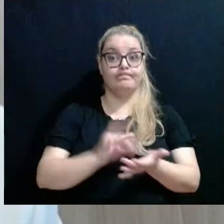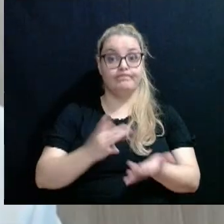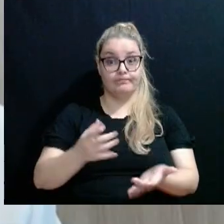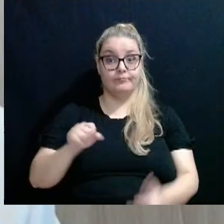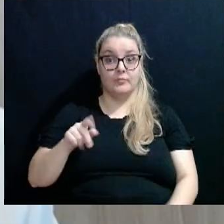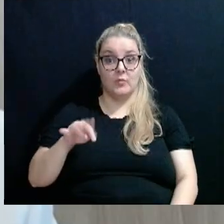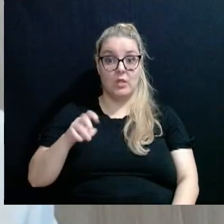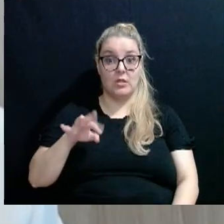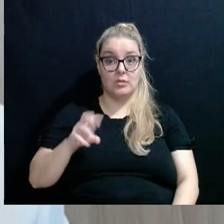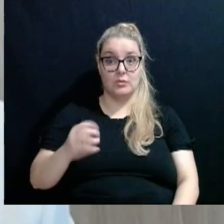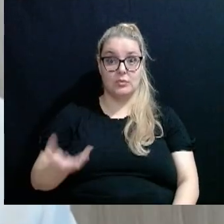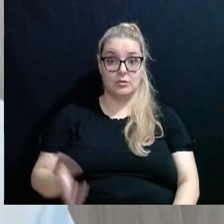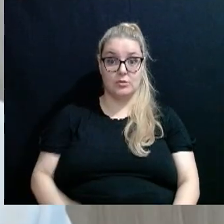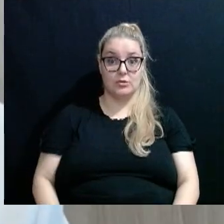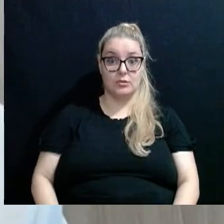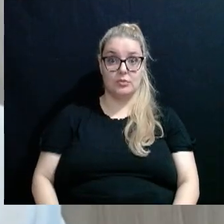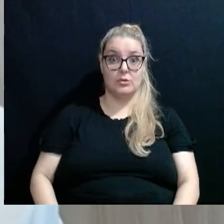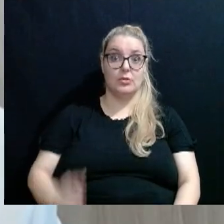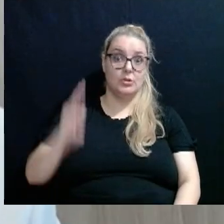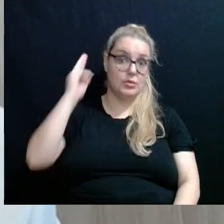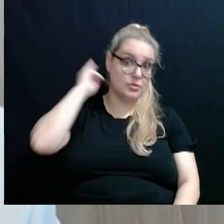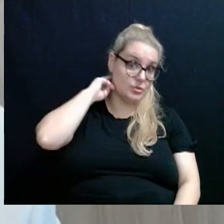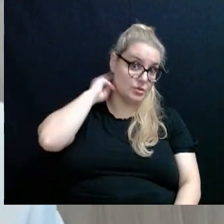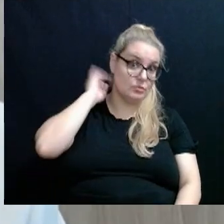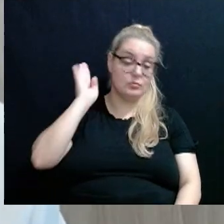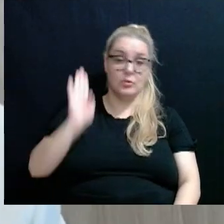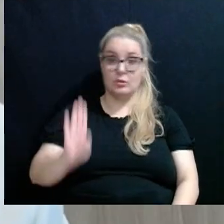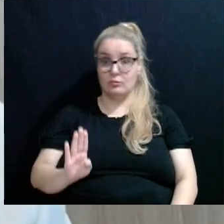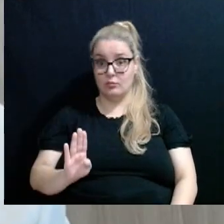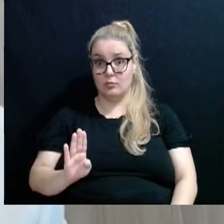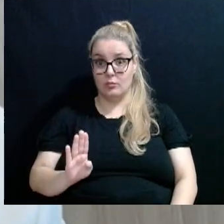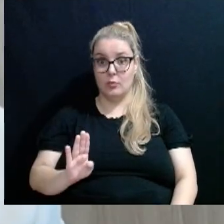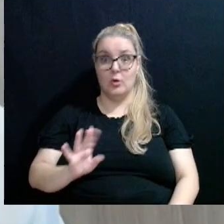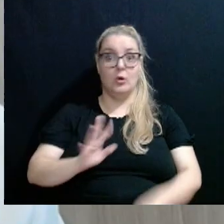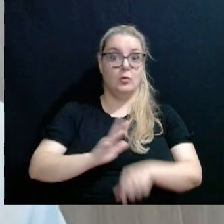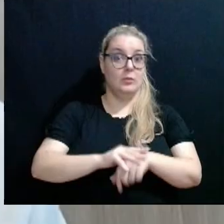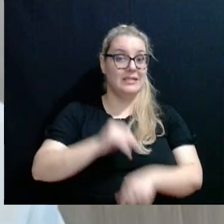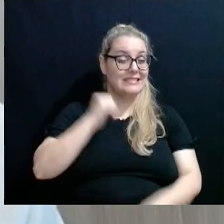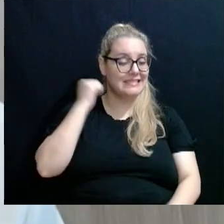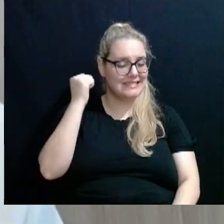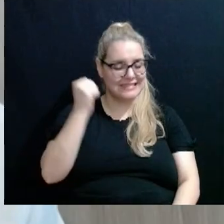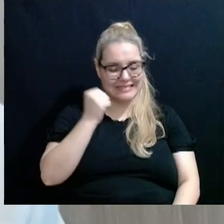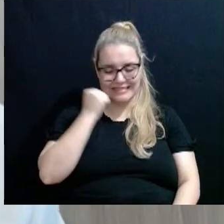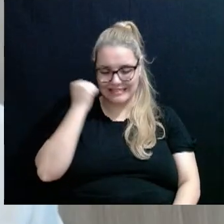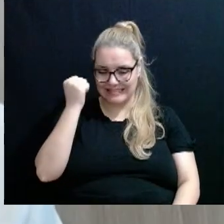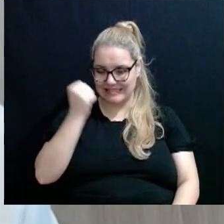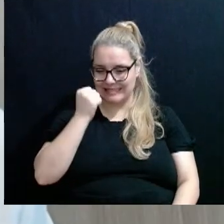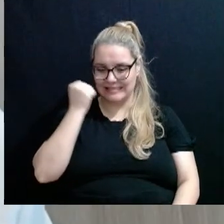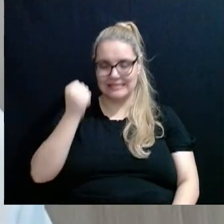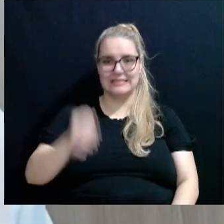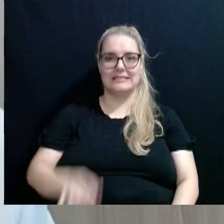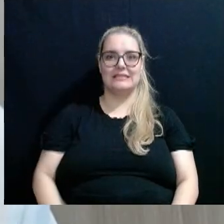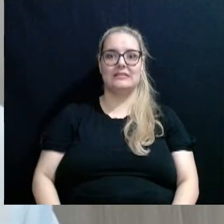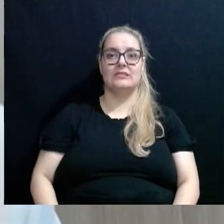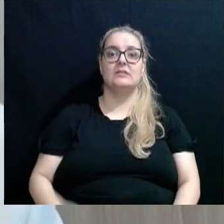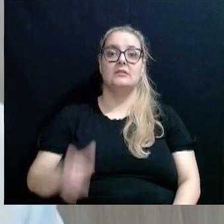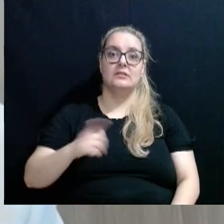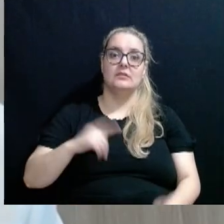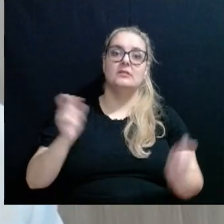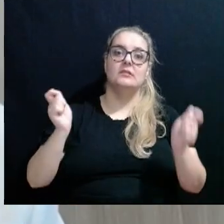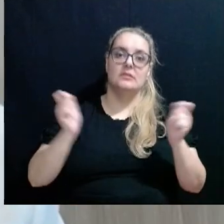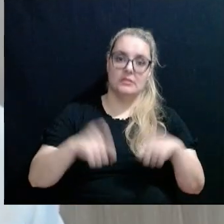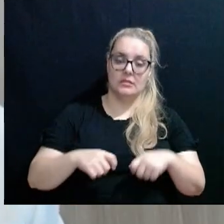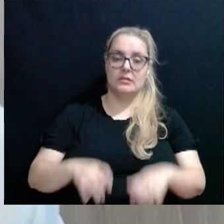essa realidade de surto de meningite B, uma doença muito agressiva, que